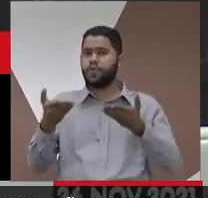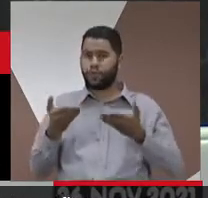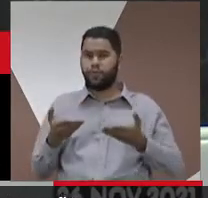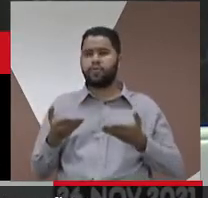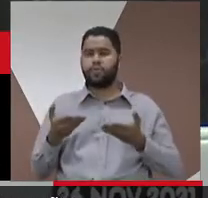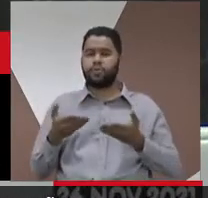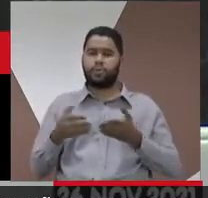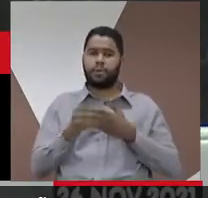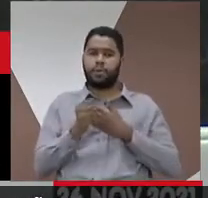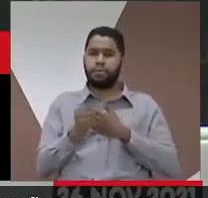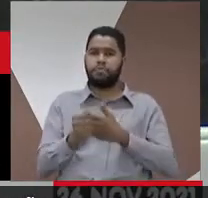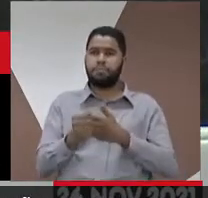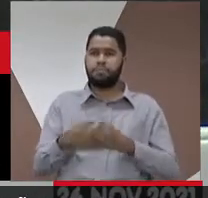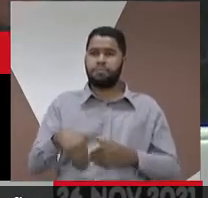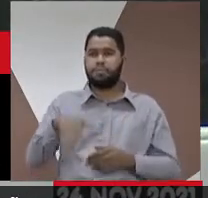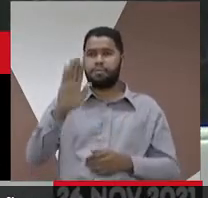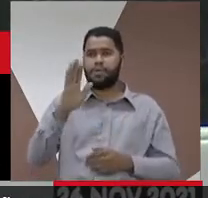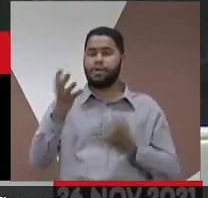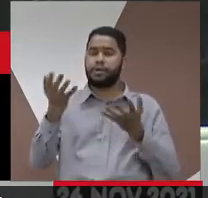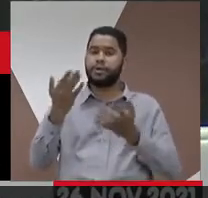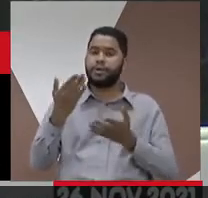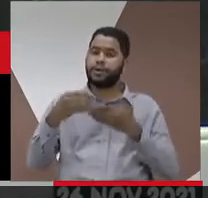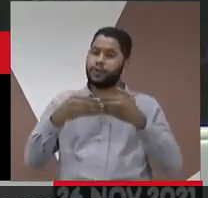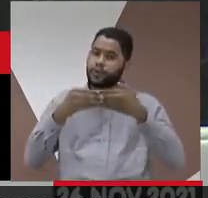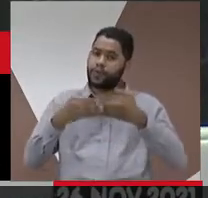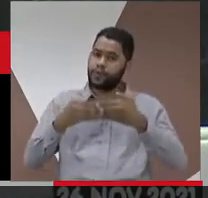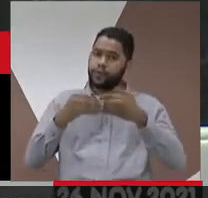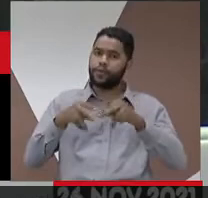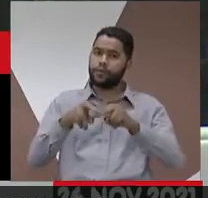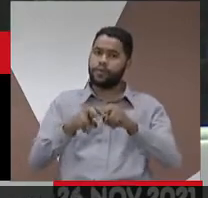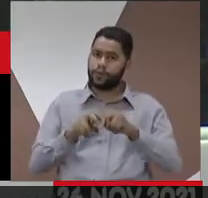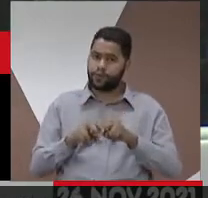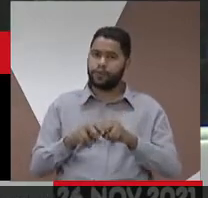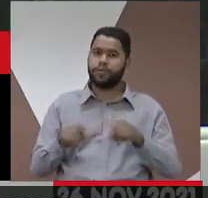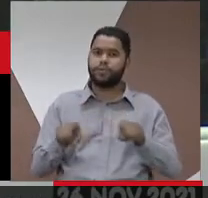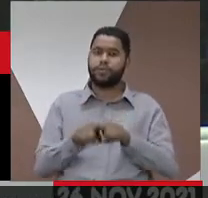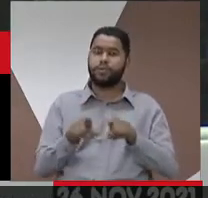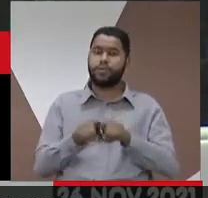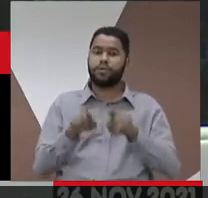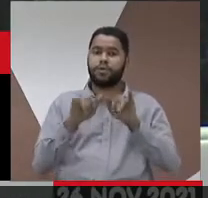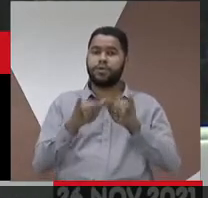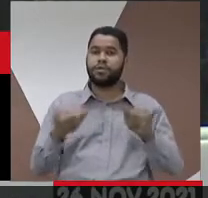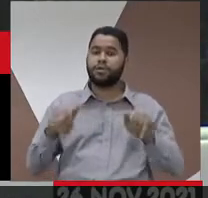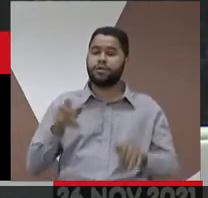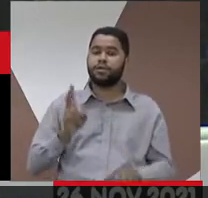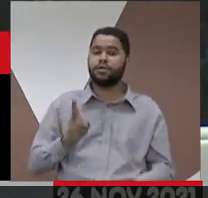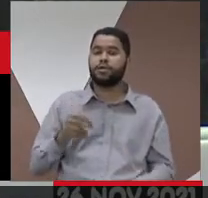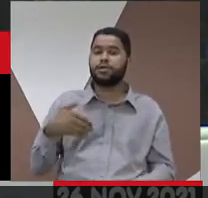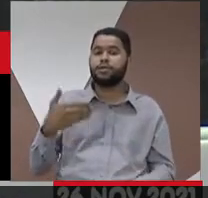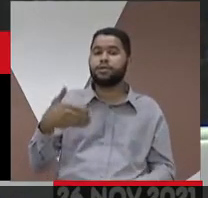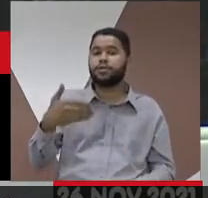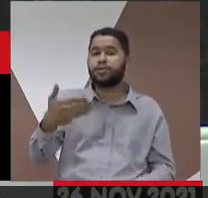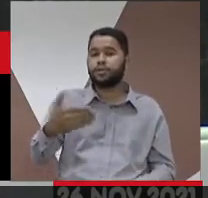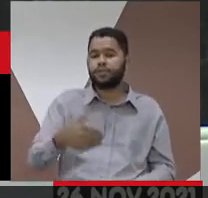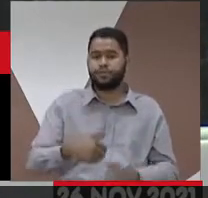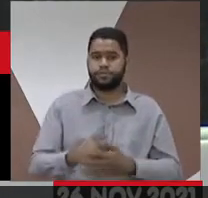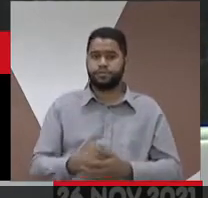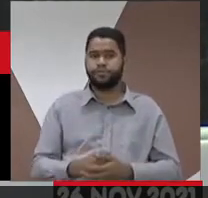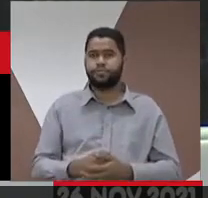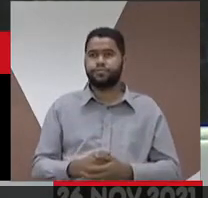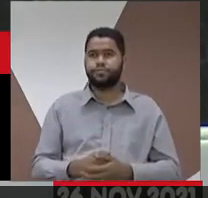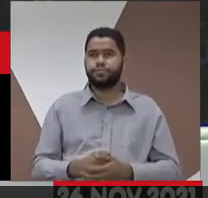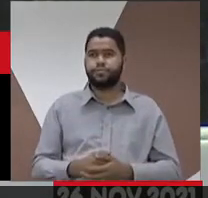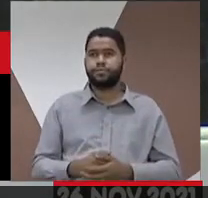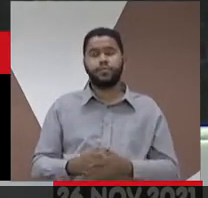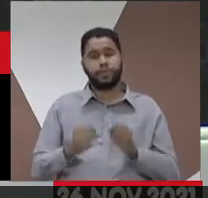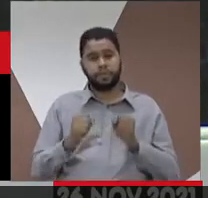muito maior. Viu, Agostinho? Queria te cumprimentar por isso também e dizer que, na sequência, a frente parlamentar pode e